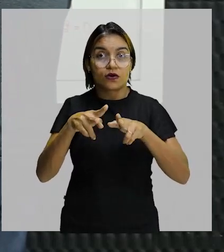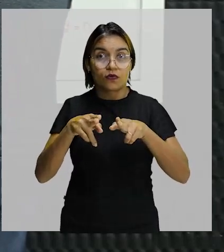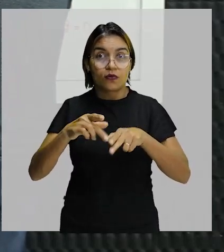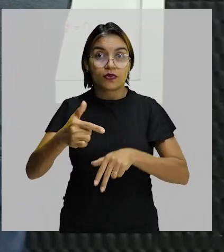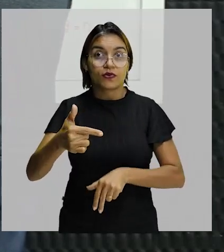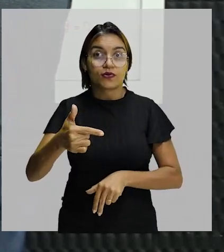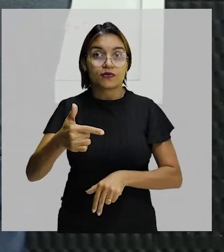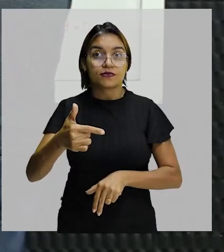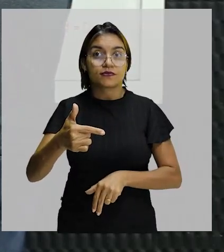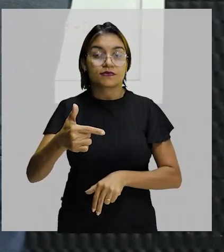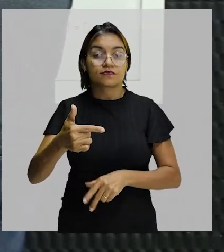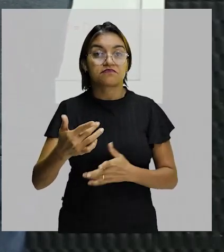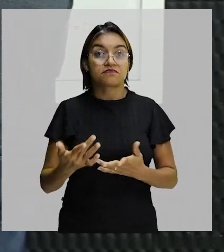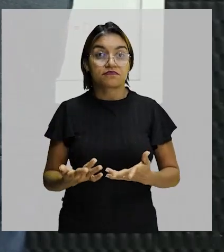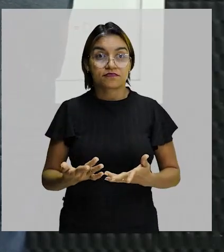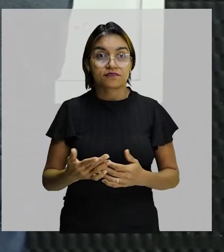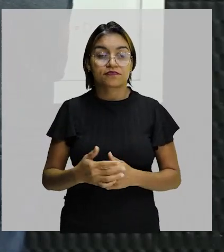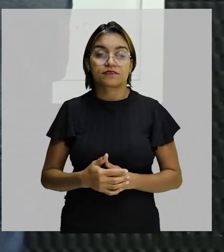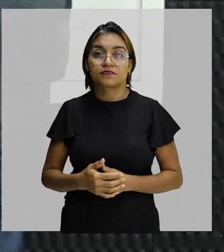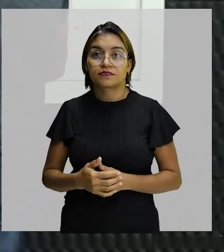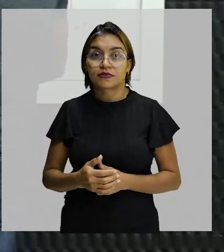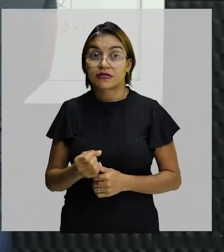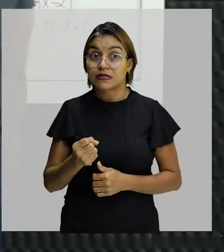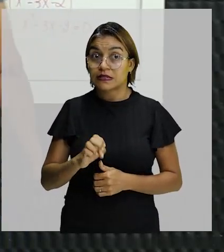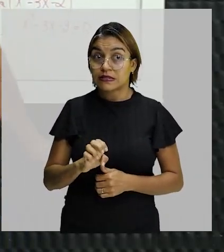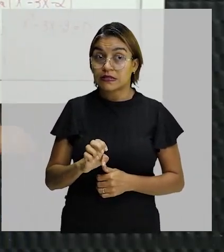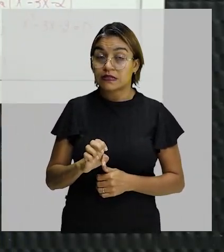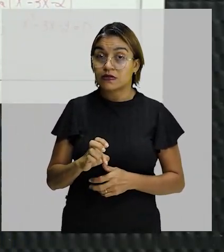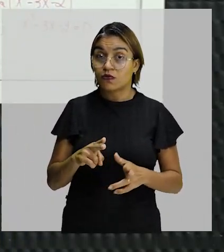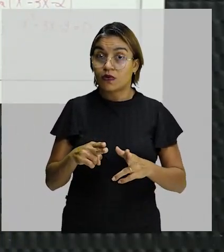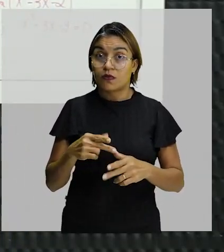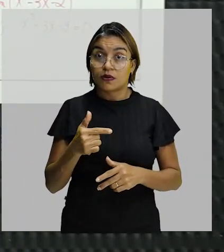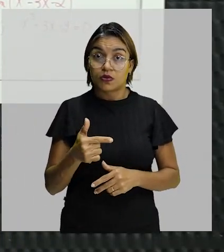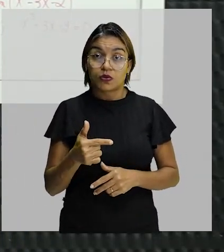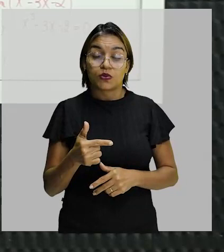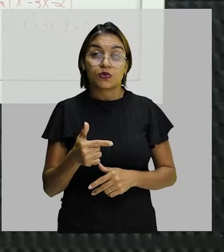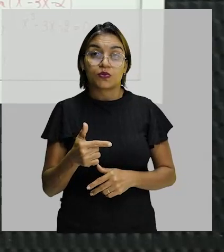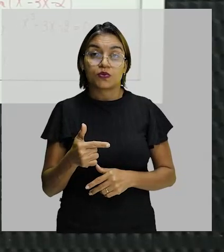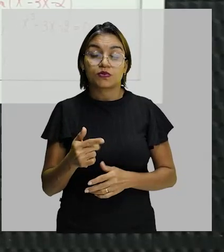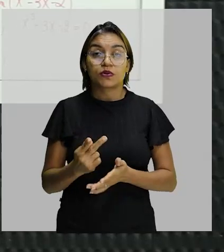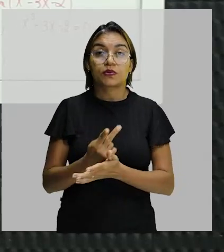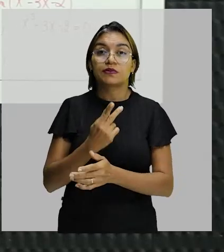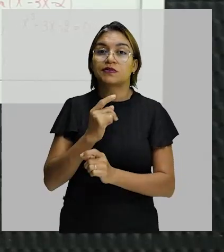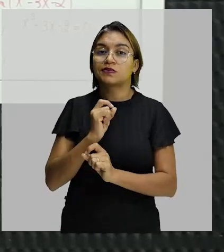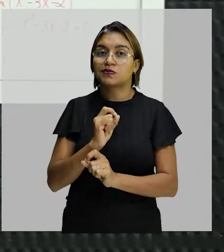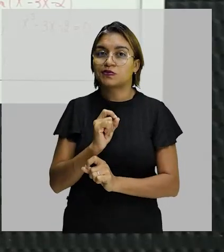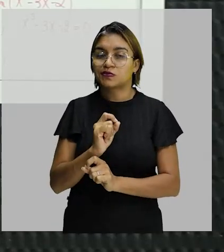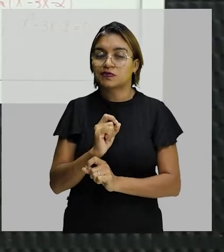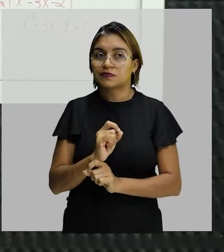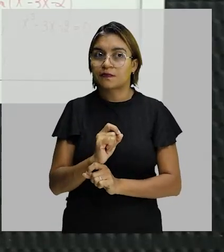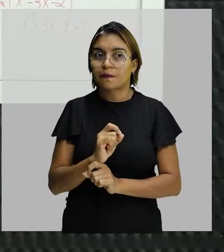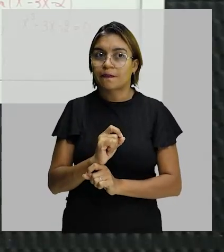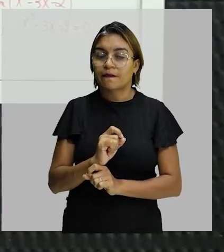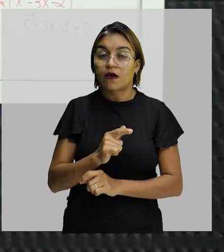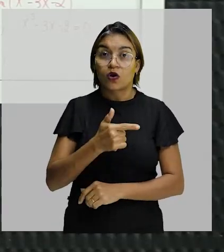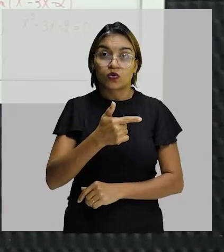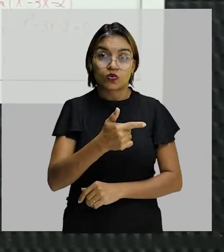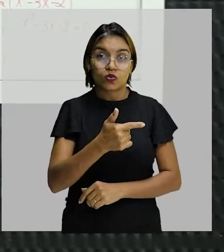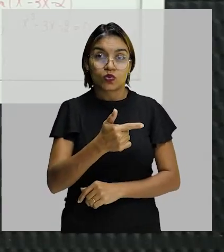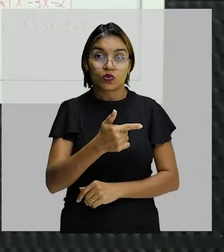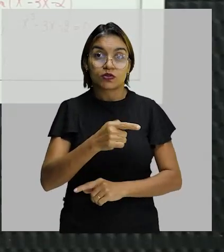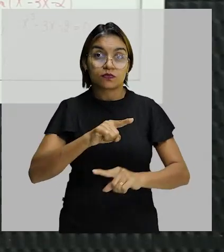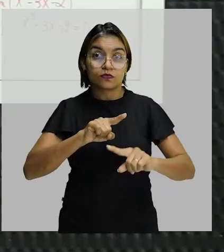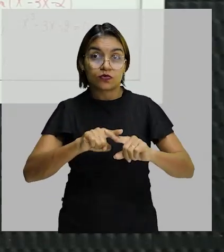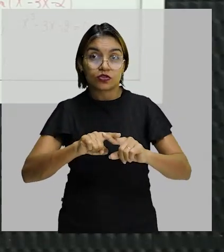a 2, se esse AN for igual a 2, o que vai acontecer é que esse 2 vai multiplicar todos